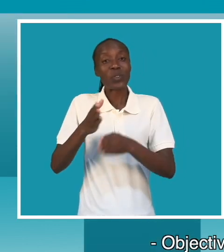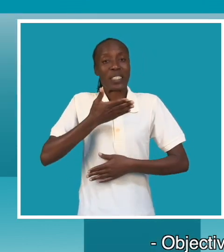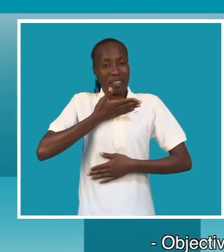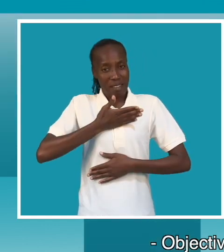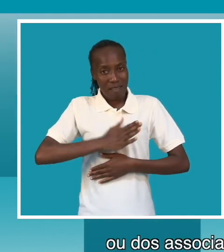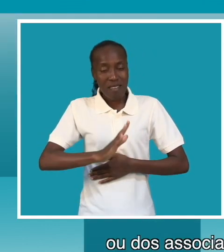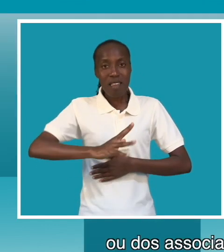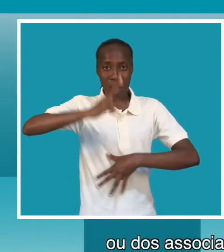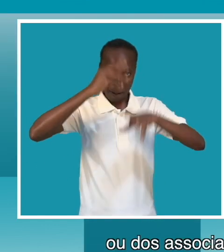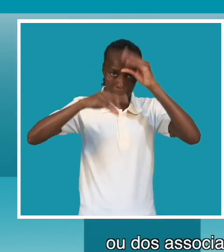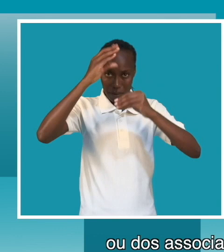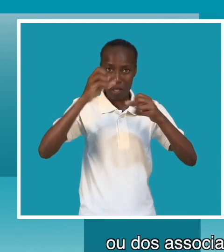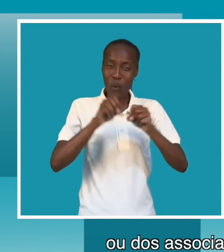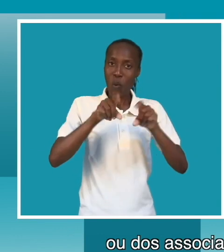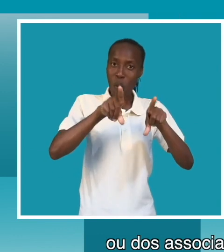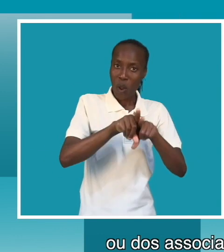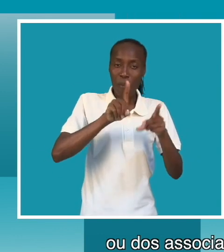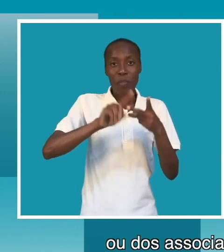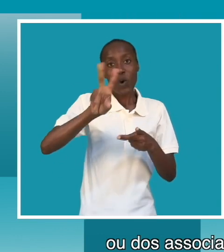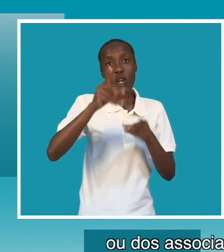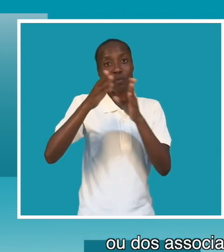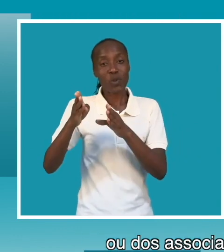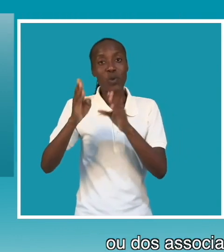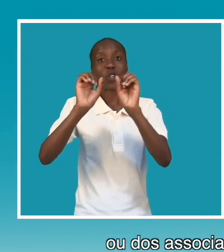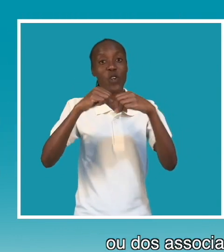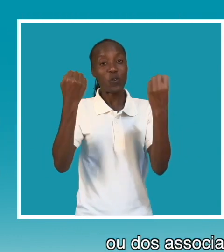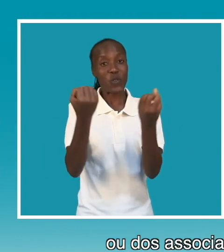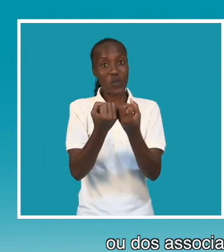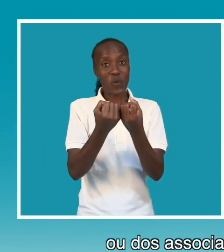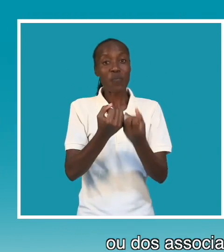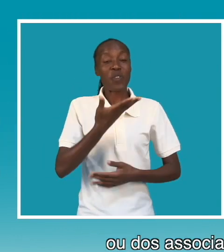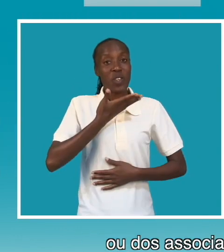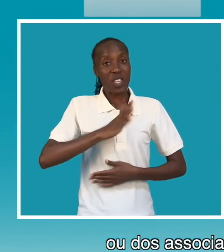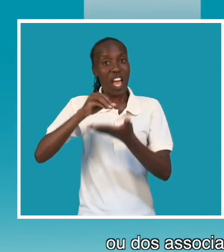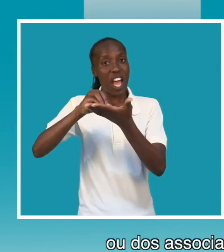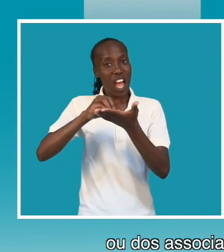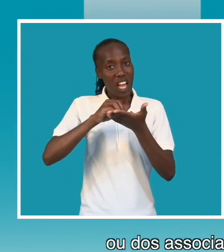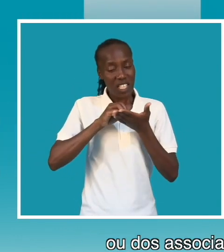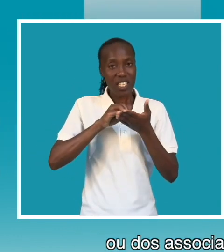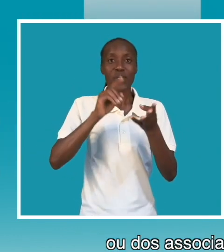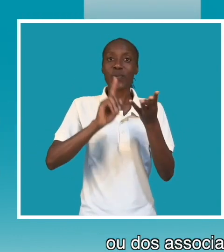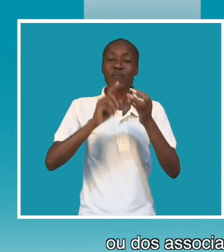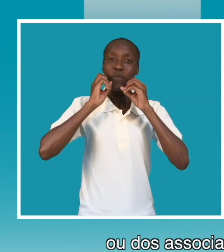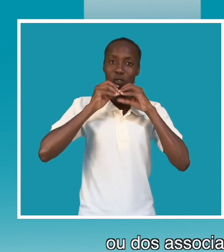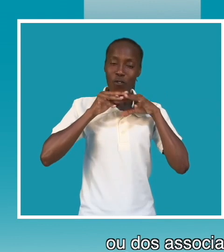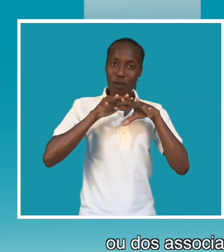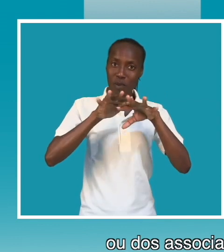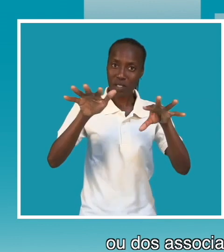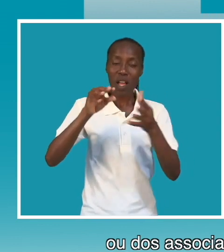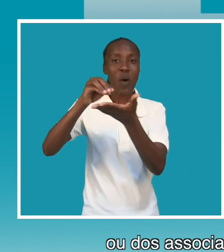dos colegas ou dos associados perante a questão do acesso à questão da informação